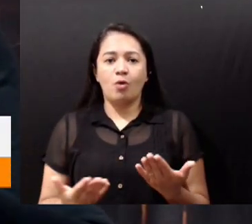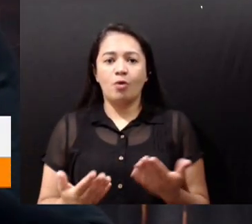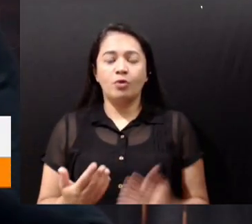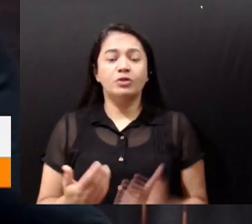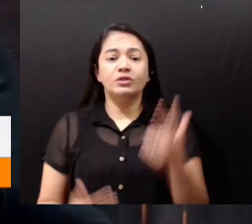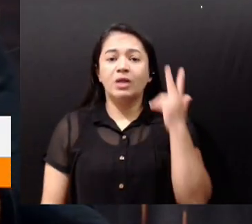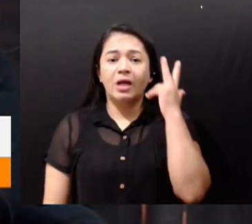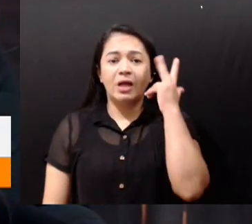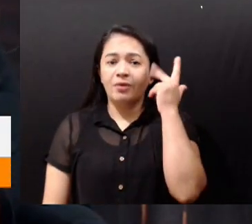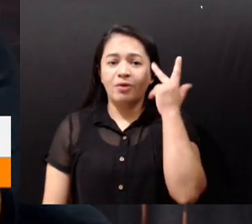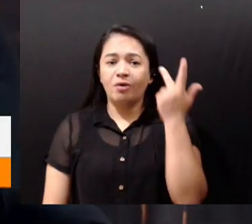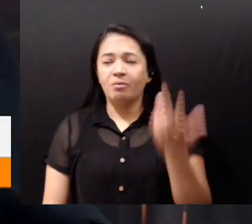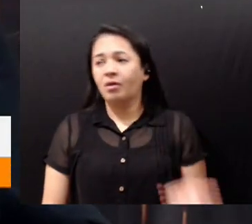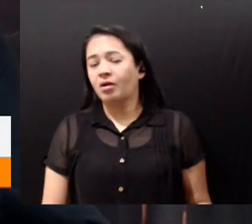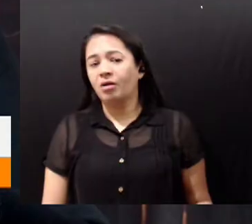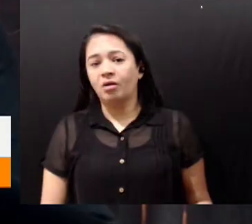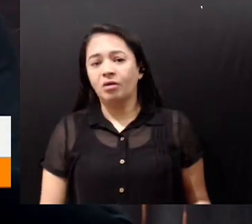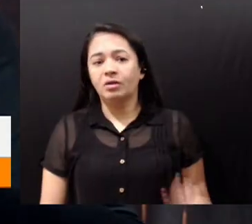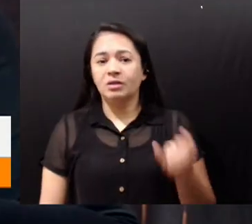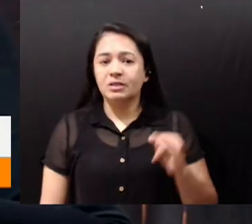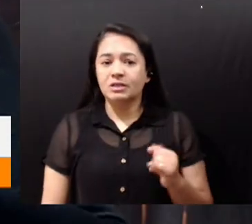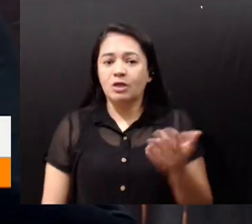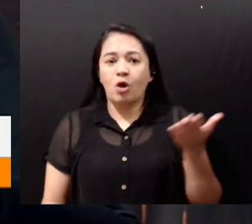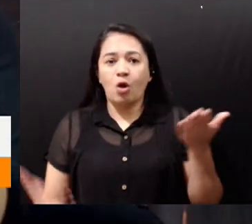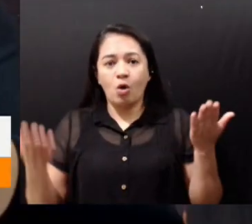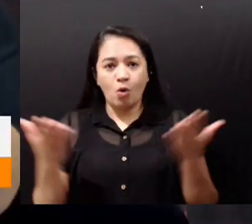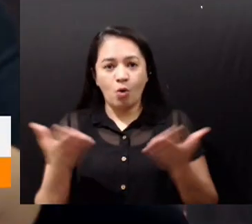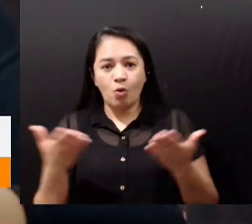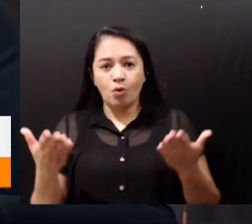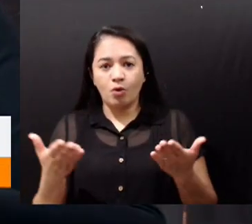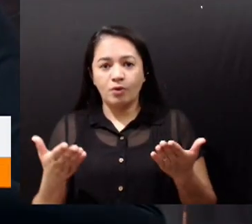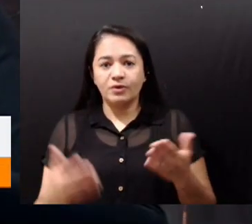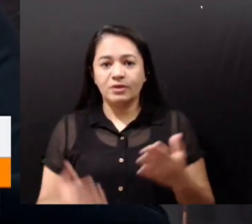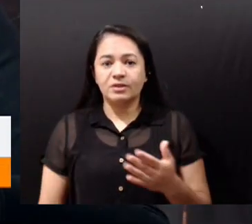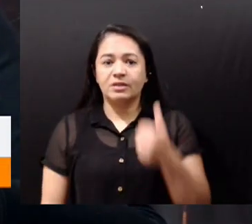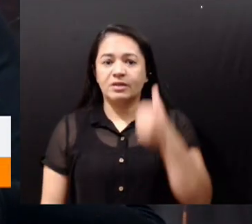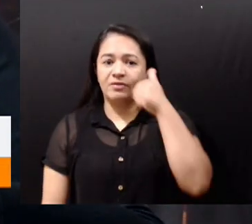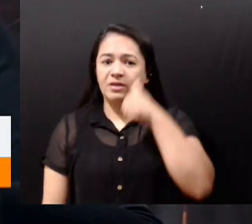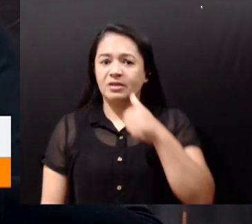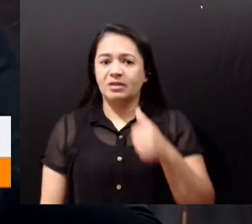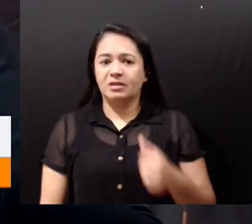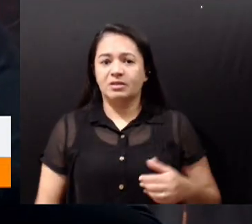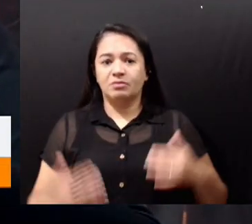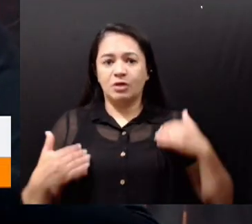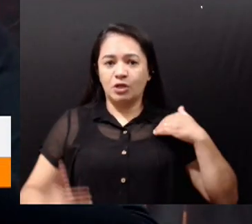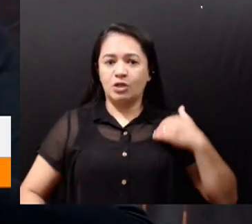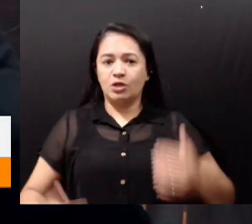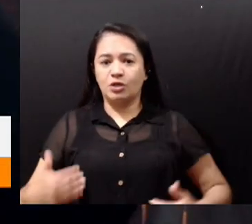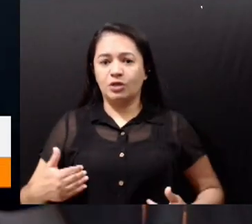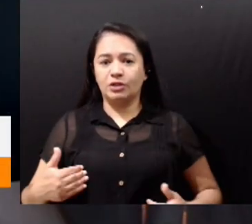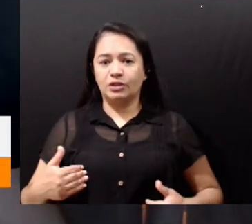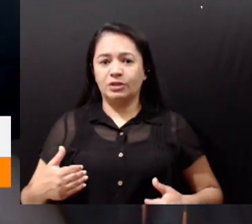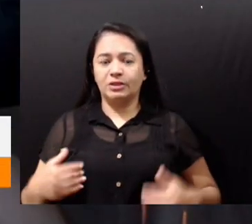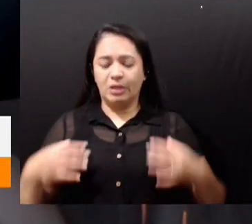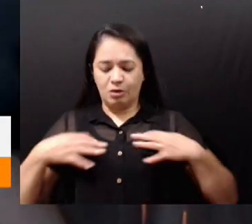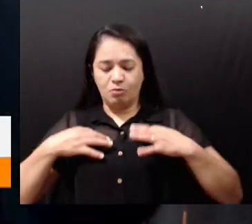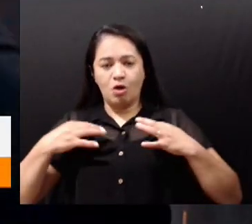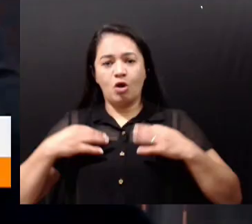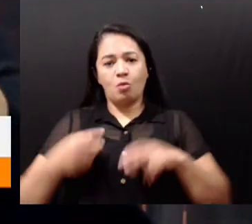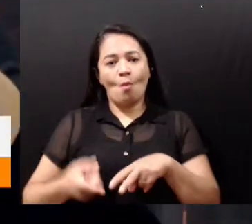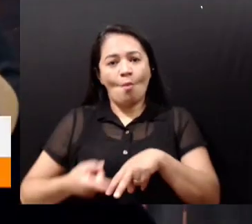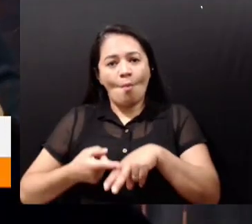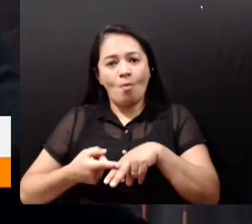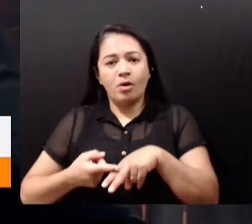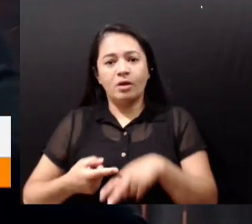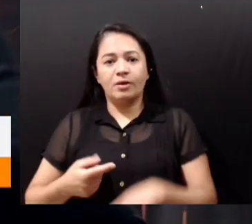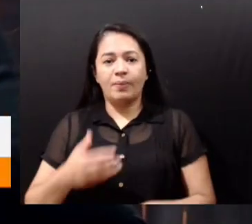marido, se fosse hoje, como é hoje, você vê as meninas com o corpo e mostrando, e usa roupa curta, quando na